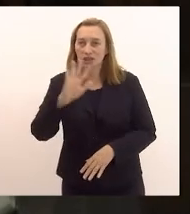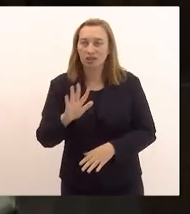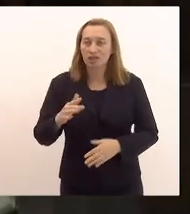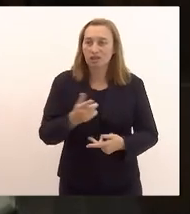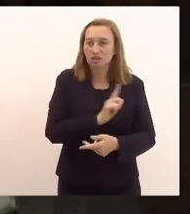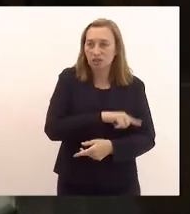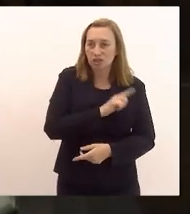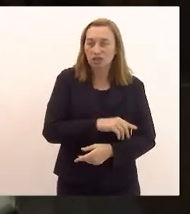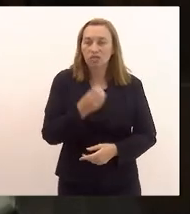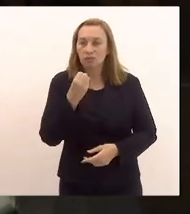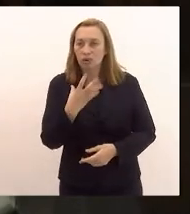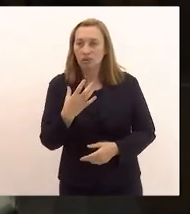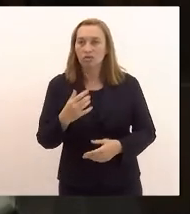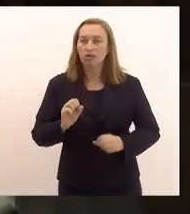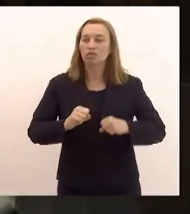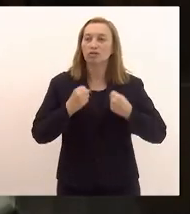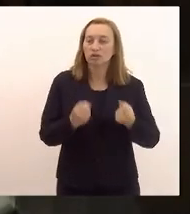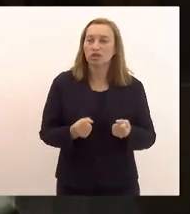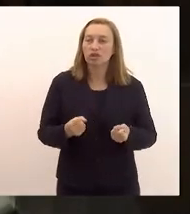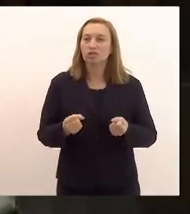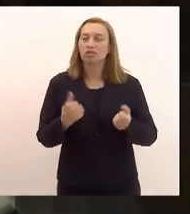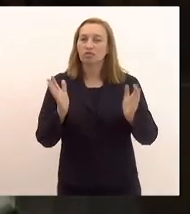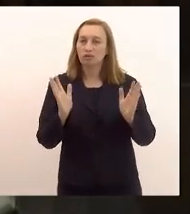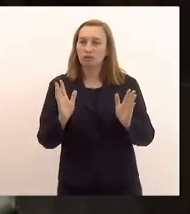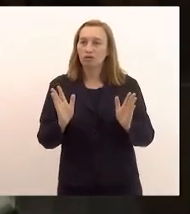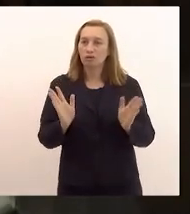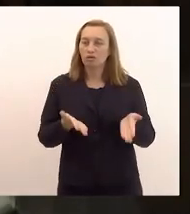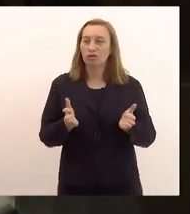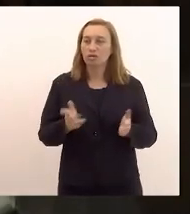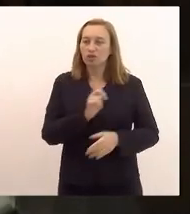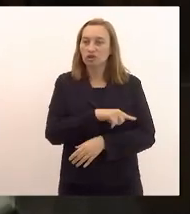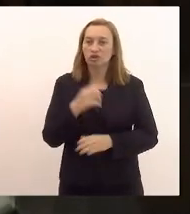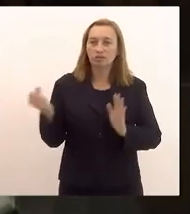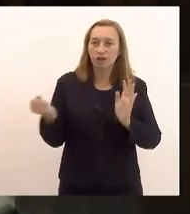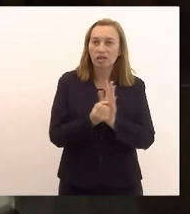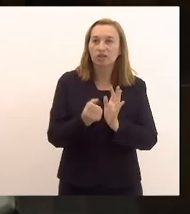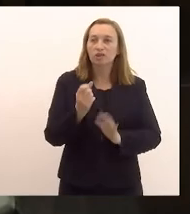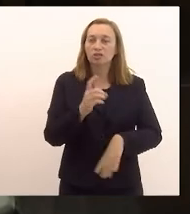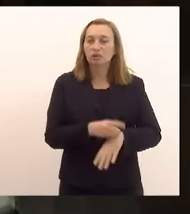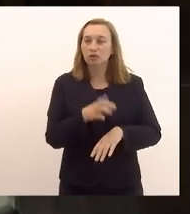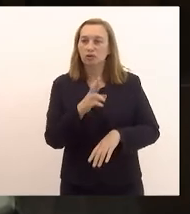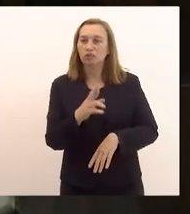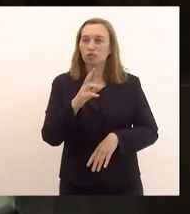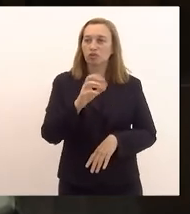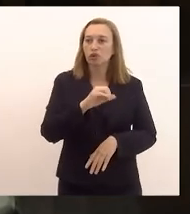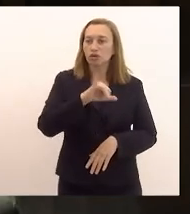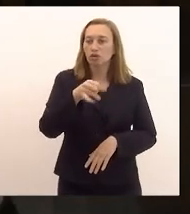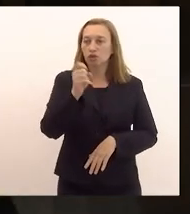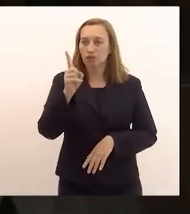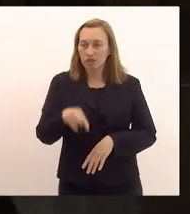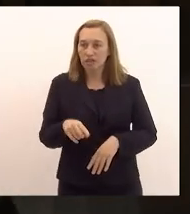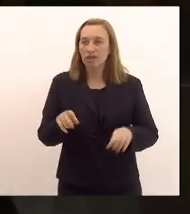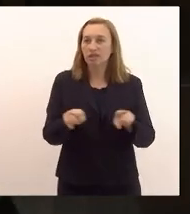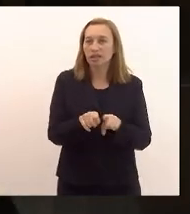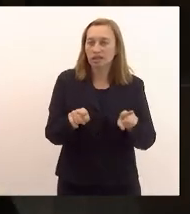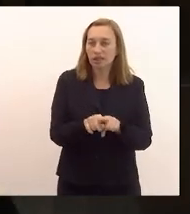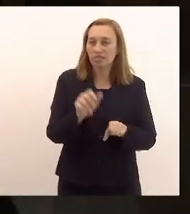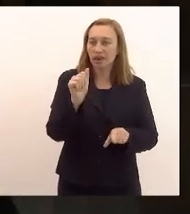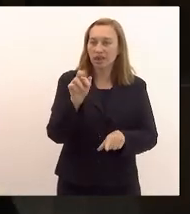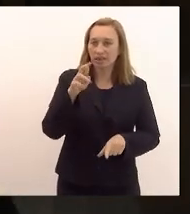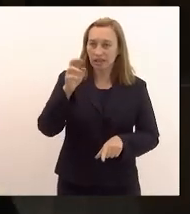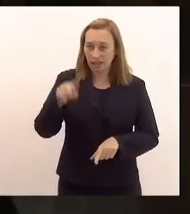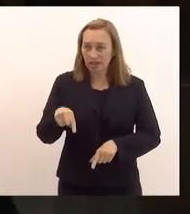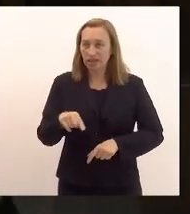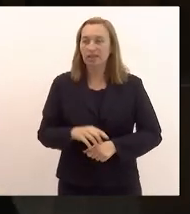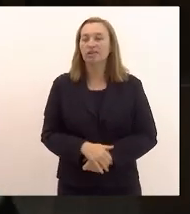nossa história a gente chega uma instituição forte hoje é porque eles foram gestão de marcantes o Doutor José Raimundo e o Doutor André Castro